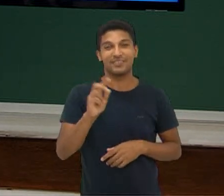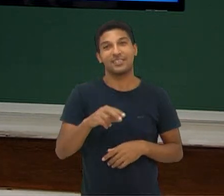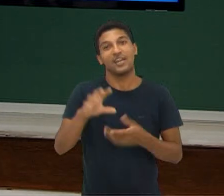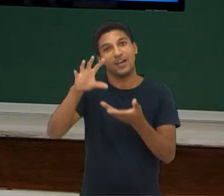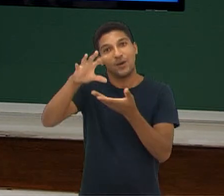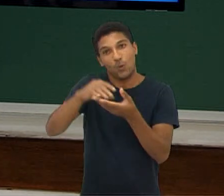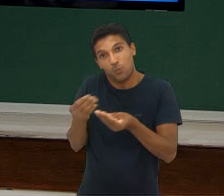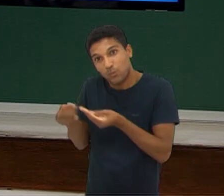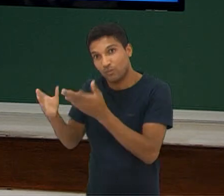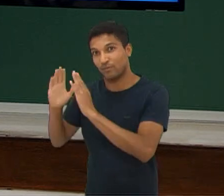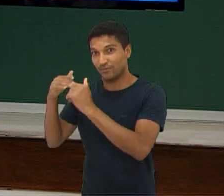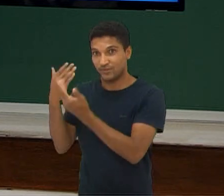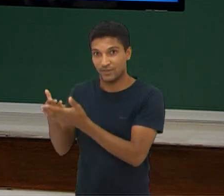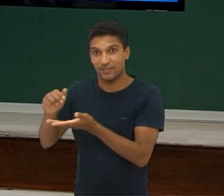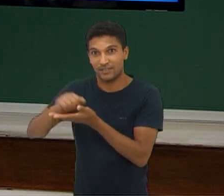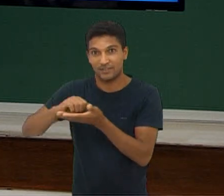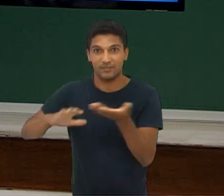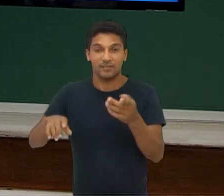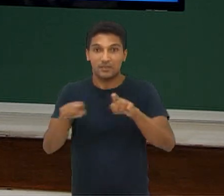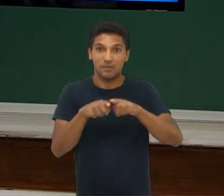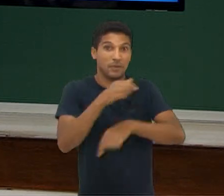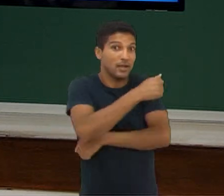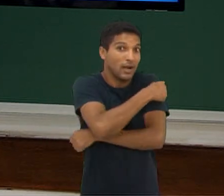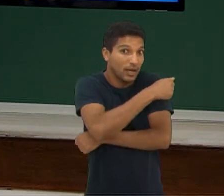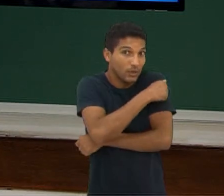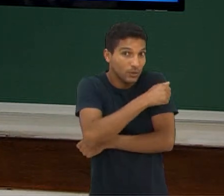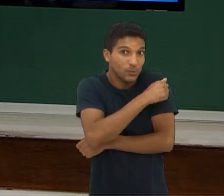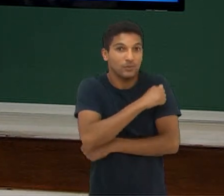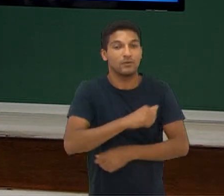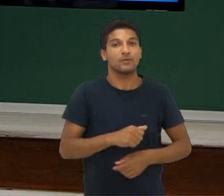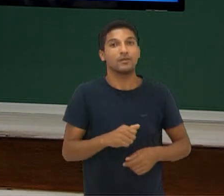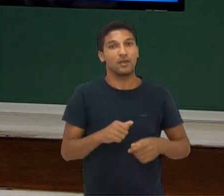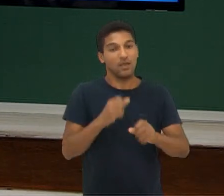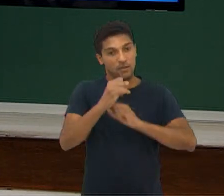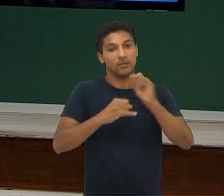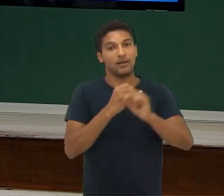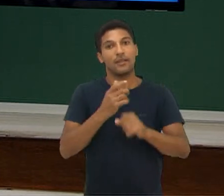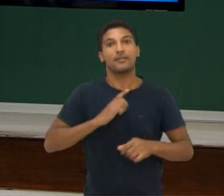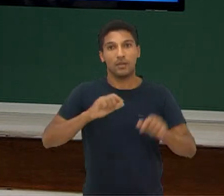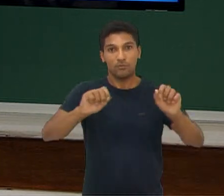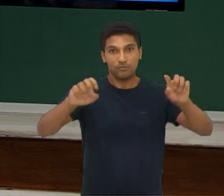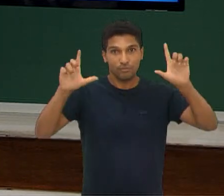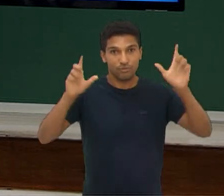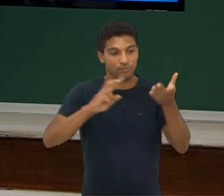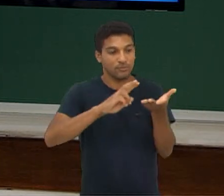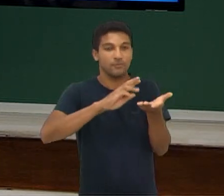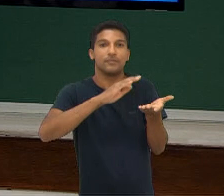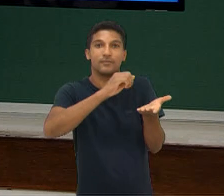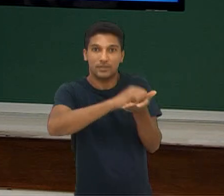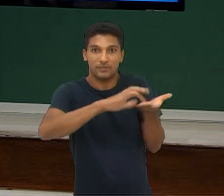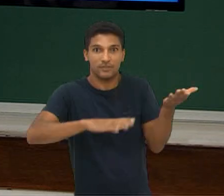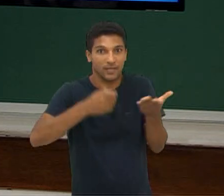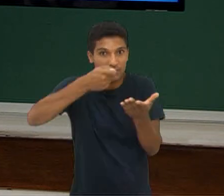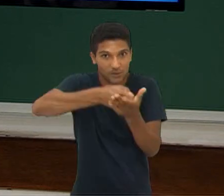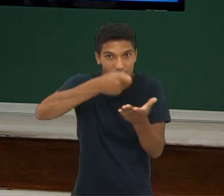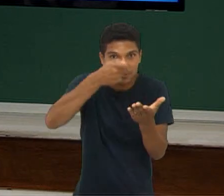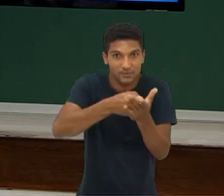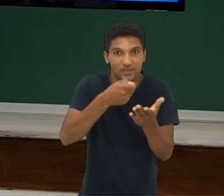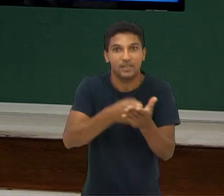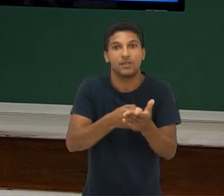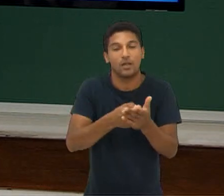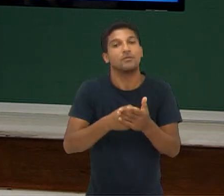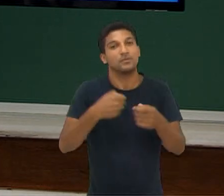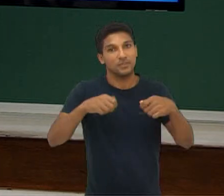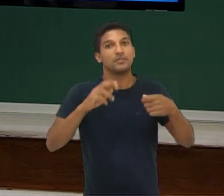Class, não esqueça de sempre validar a sua presença realizando a atividade obrigatória daquela